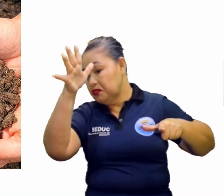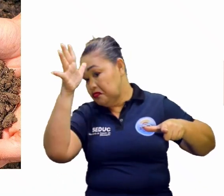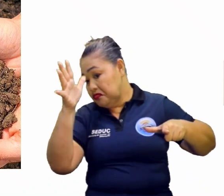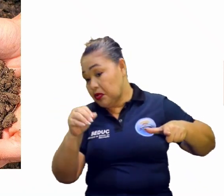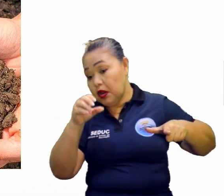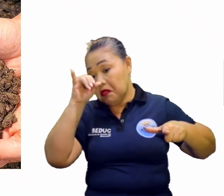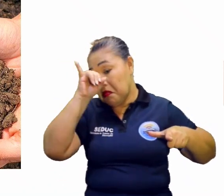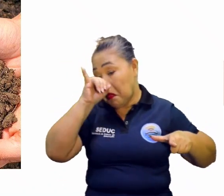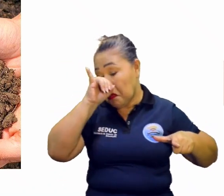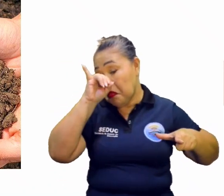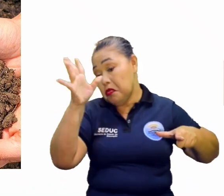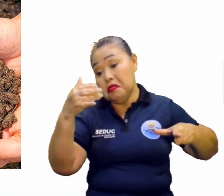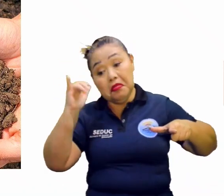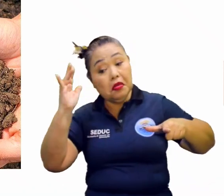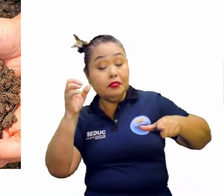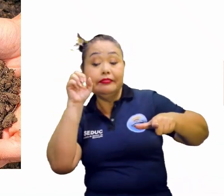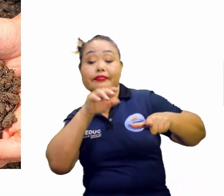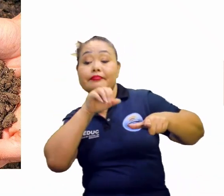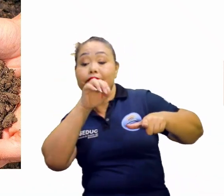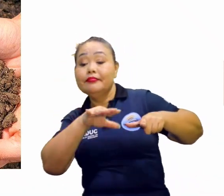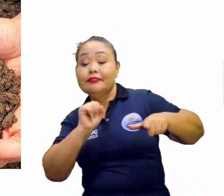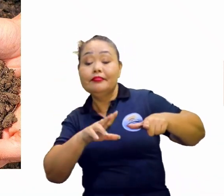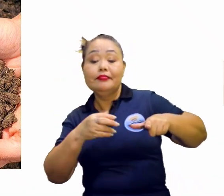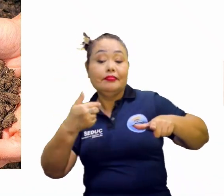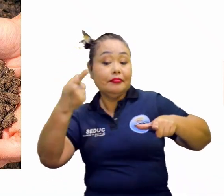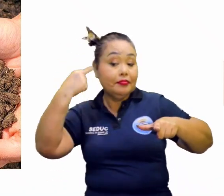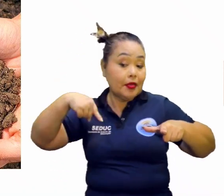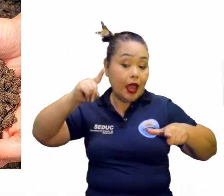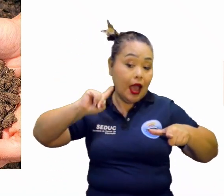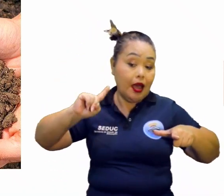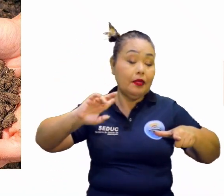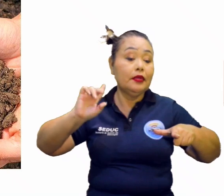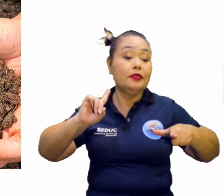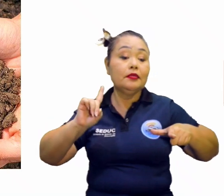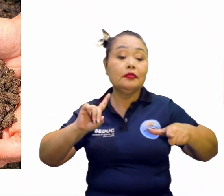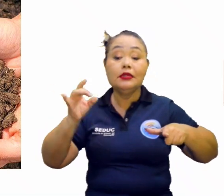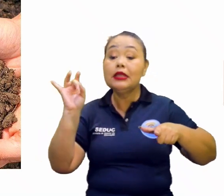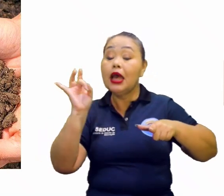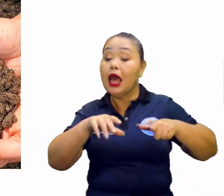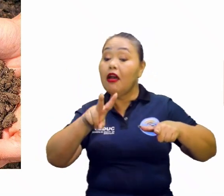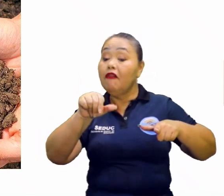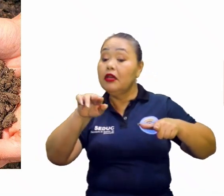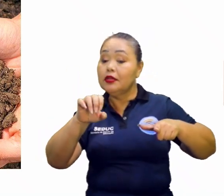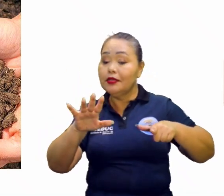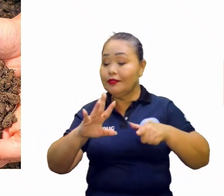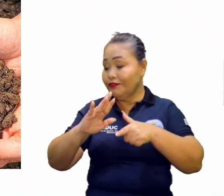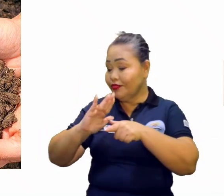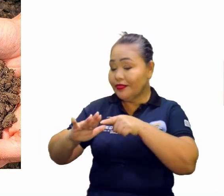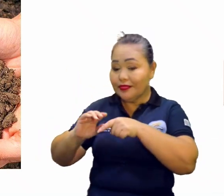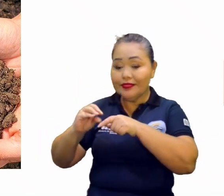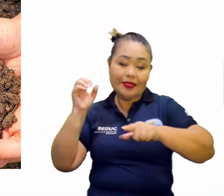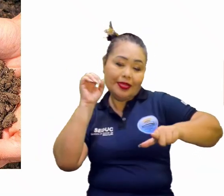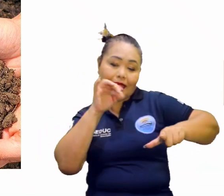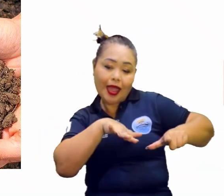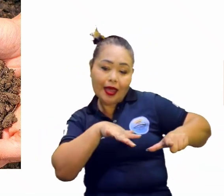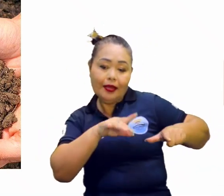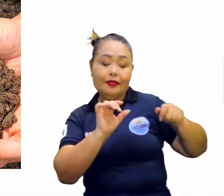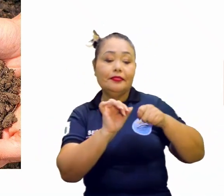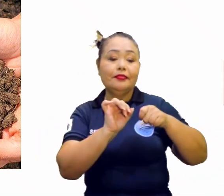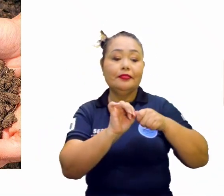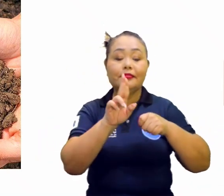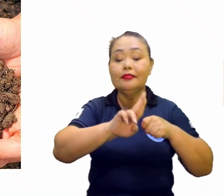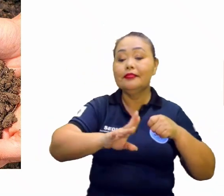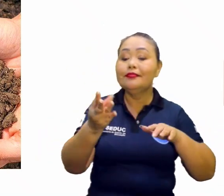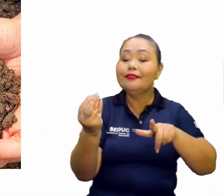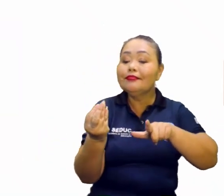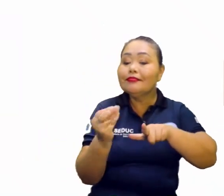né? Enfim, de cabra. Restos vegetais e o uso para essa compostagem,